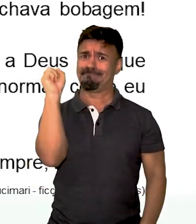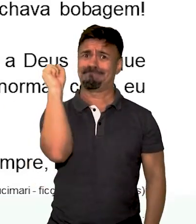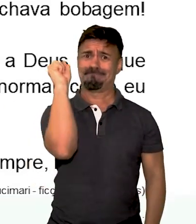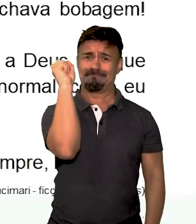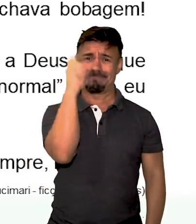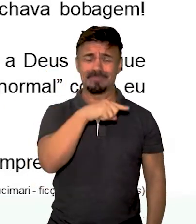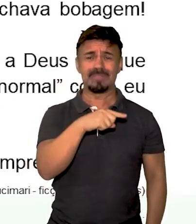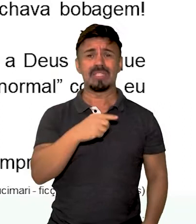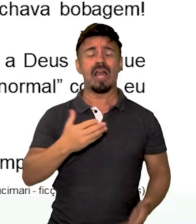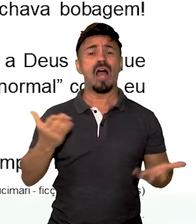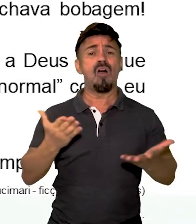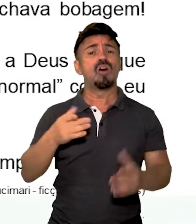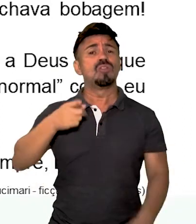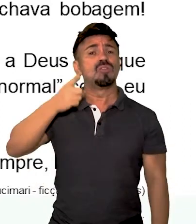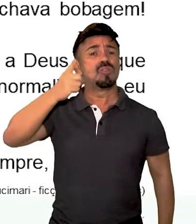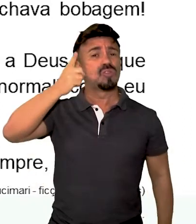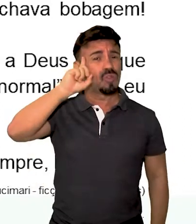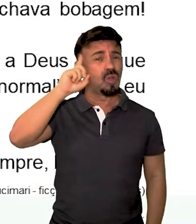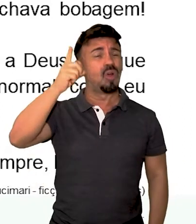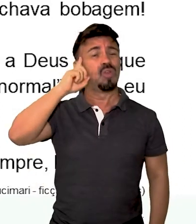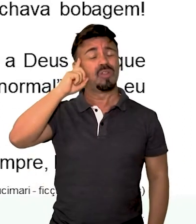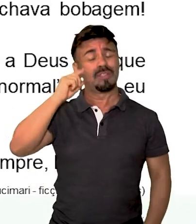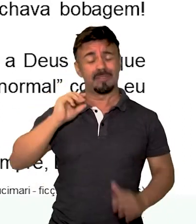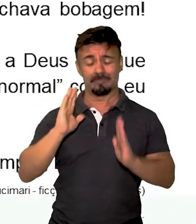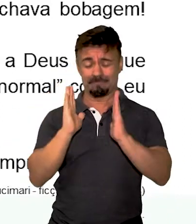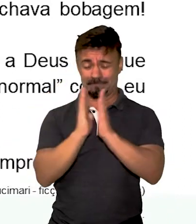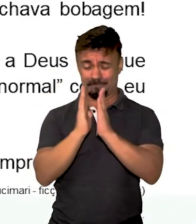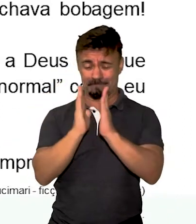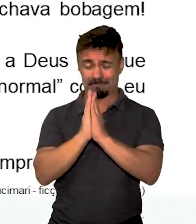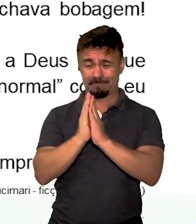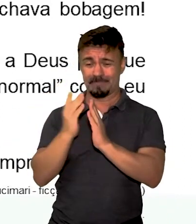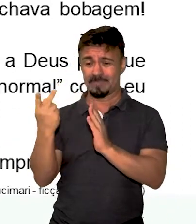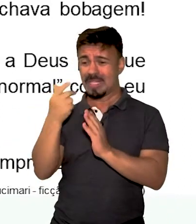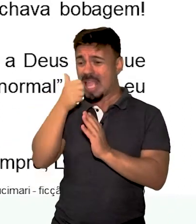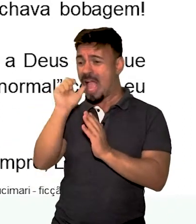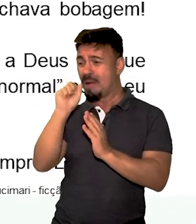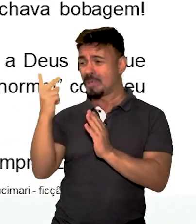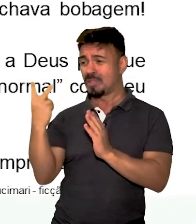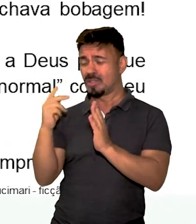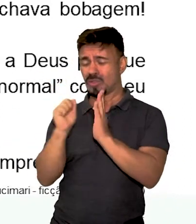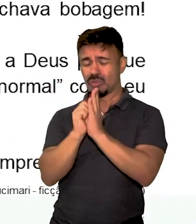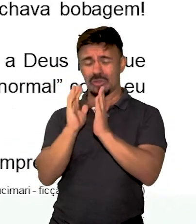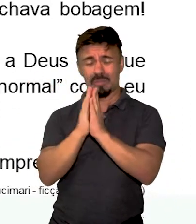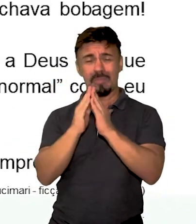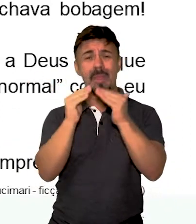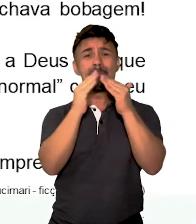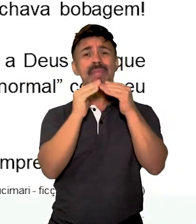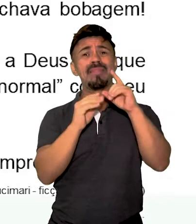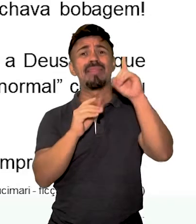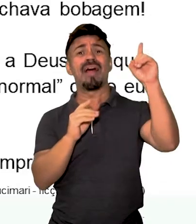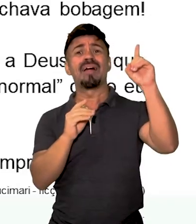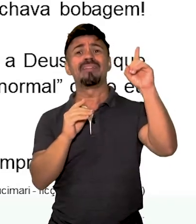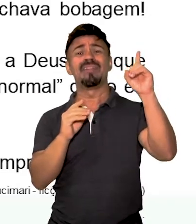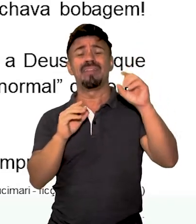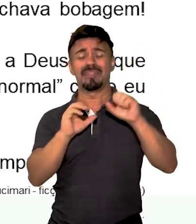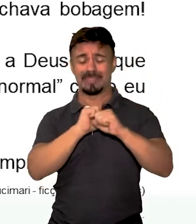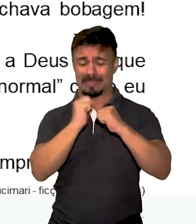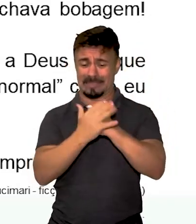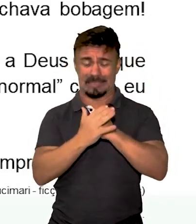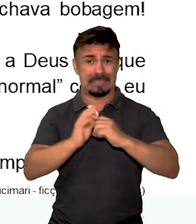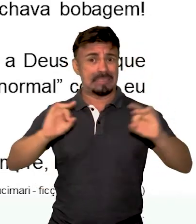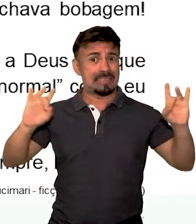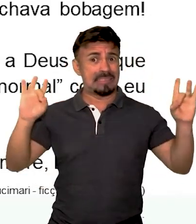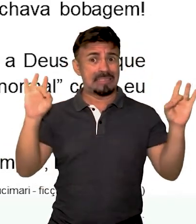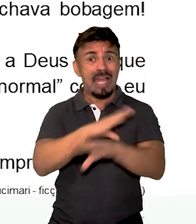Agora, todo dia, estou rezando com a minha mãe, pedindo a Deus para que essa pandemia acabe